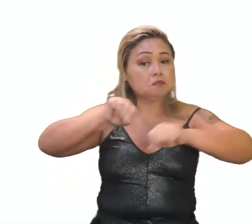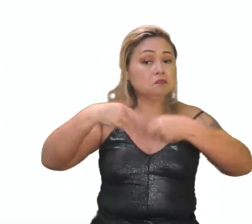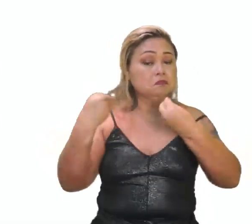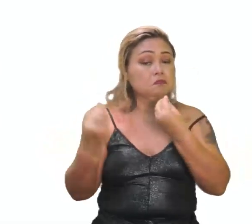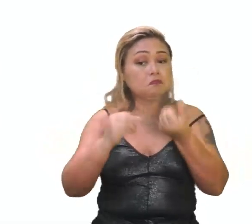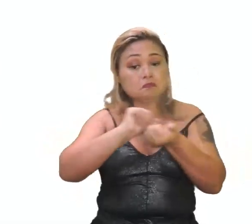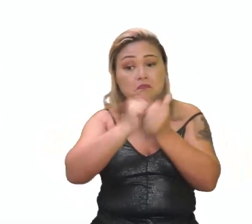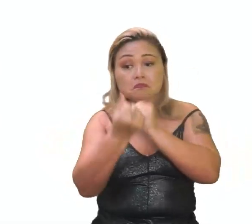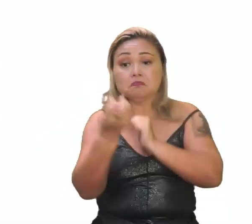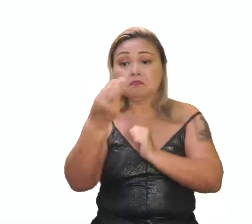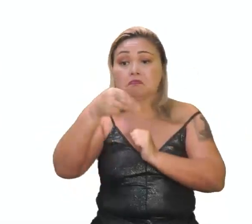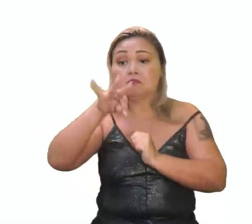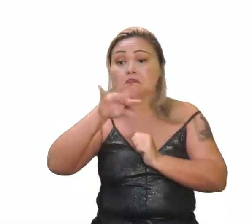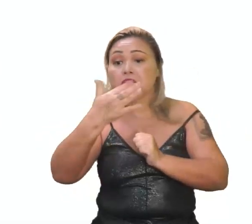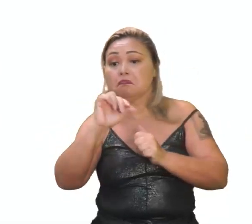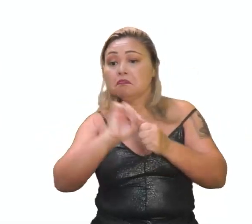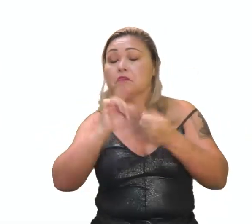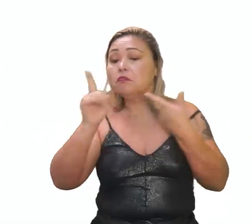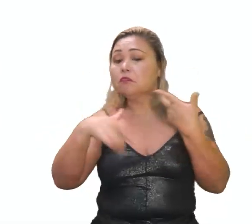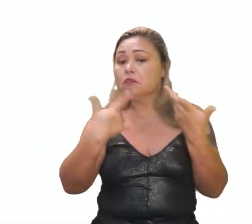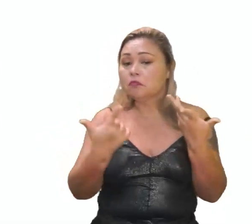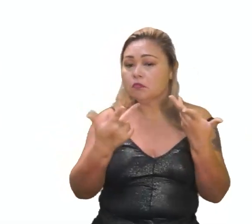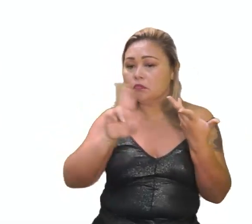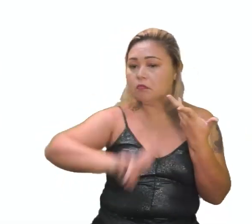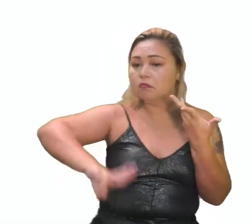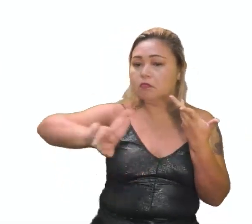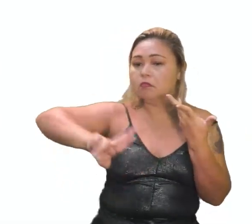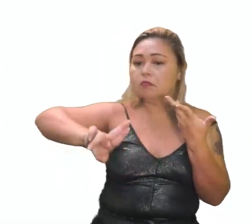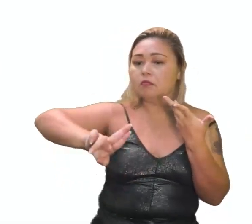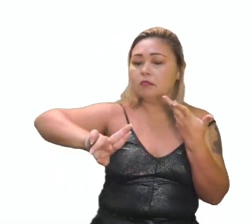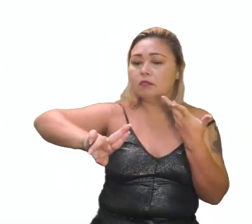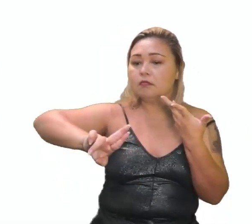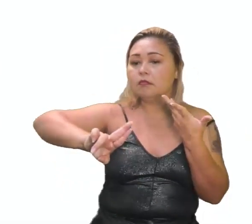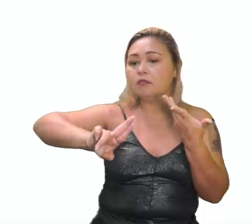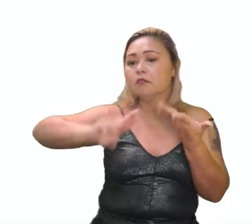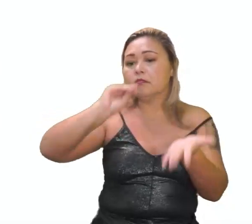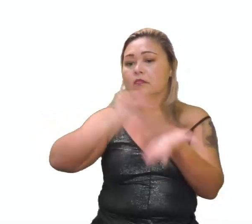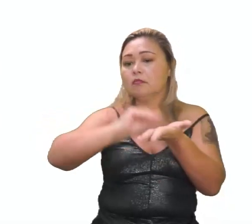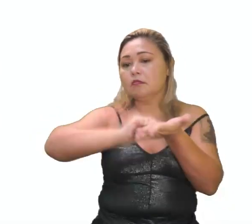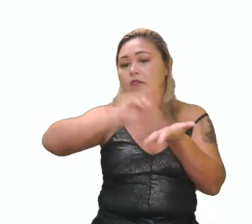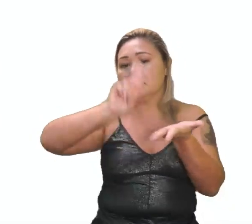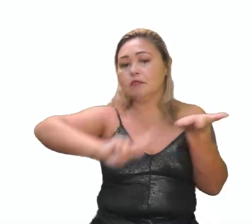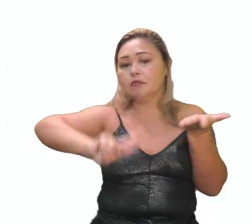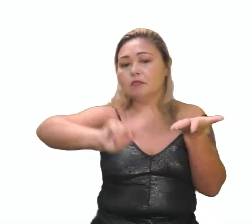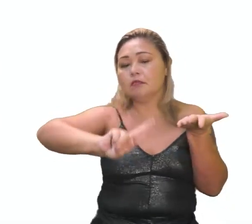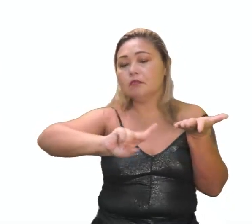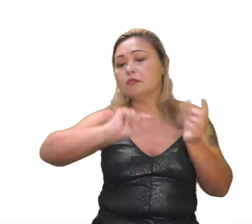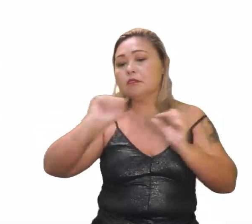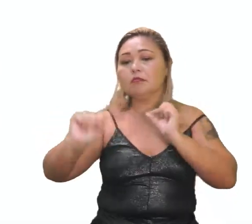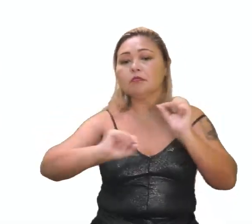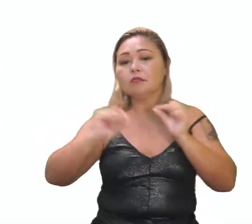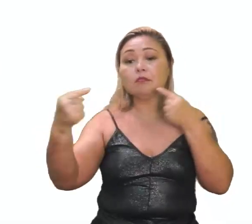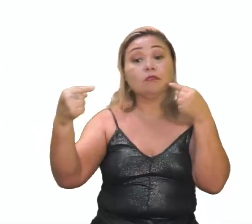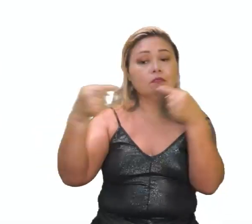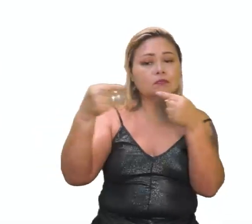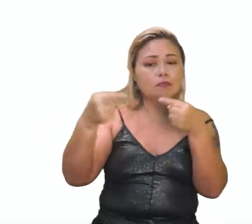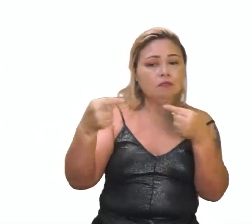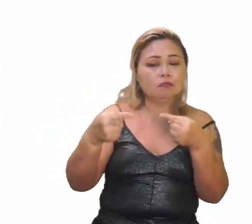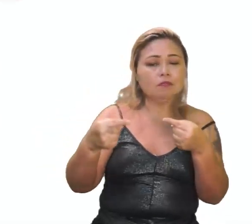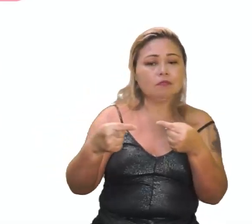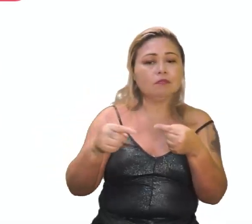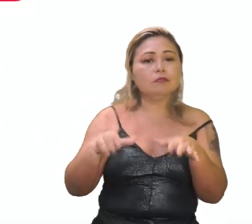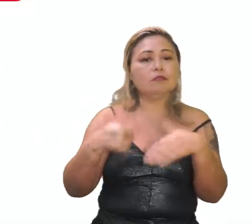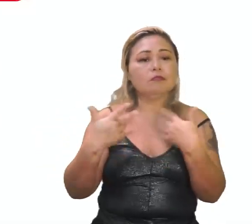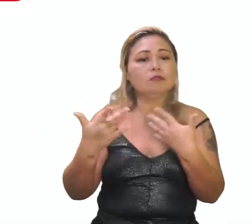com mutação? Foi uma questão de usar, né? Usar, deixar de usar. O que isso tem a ver,